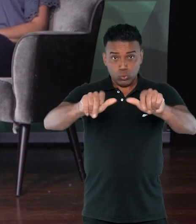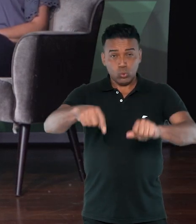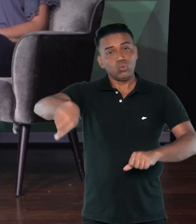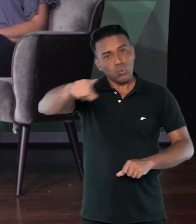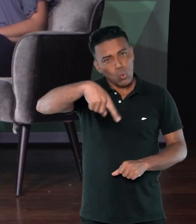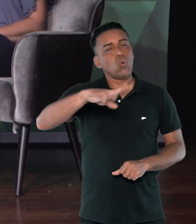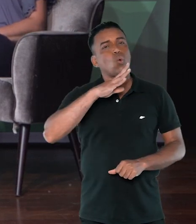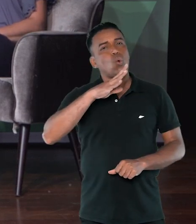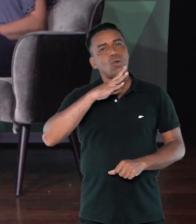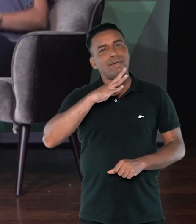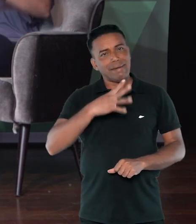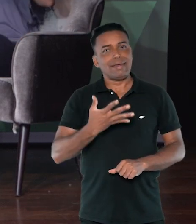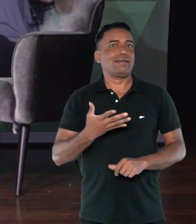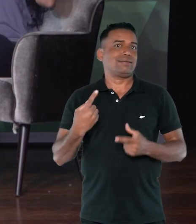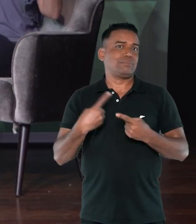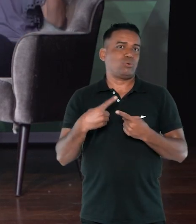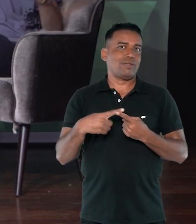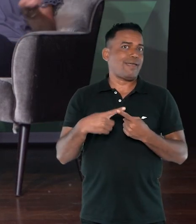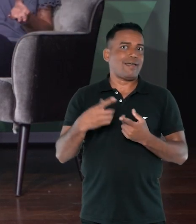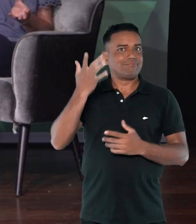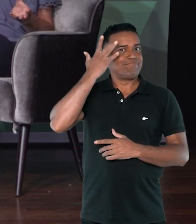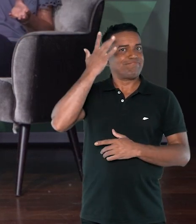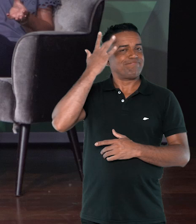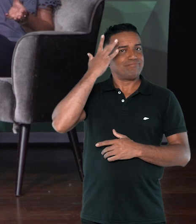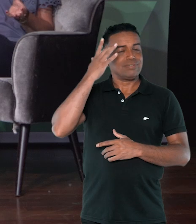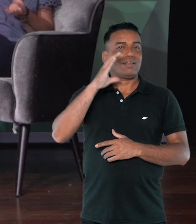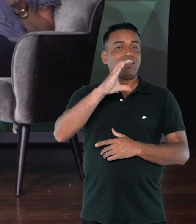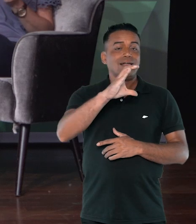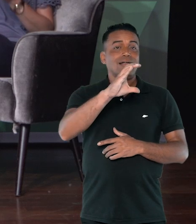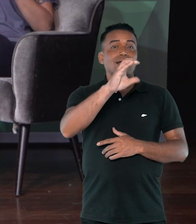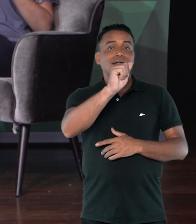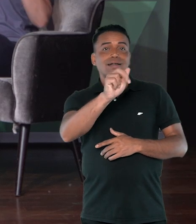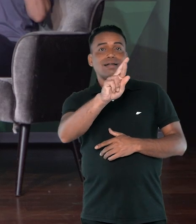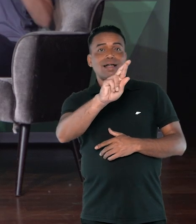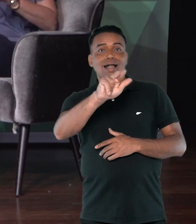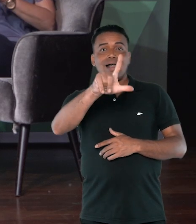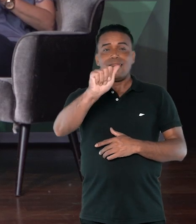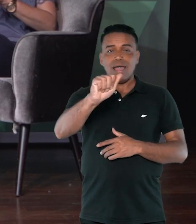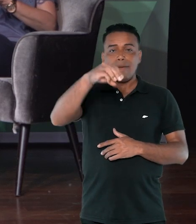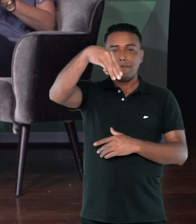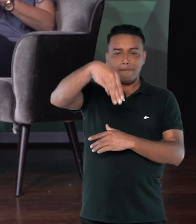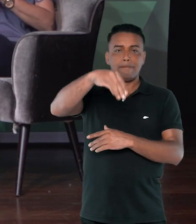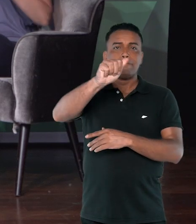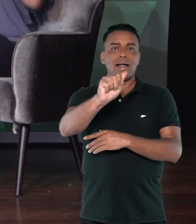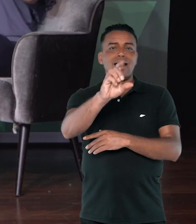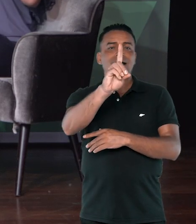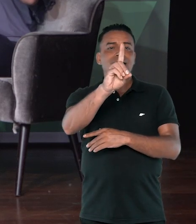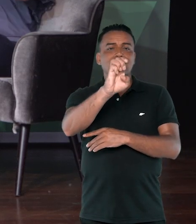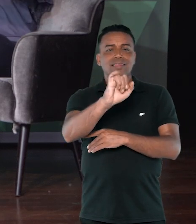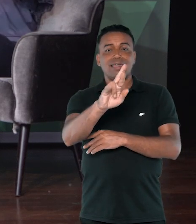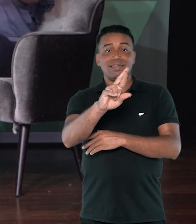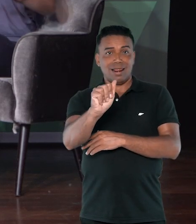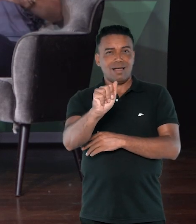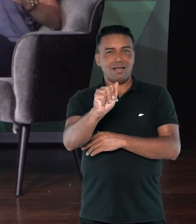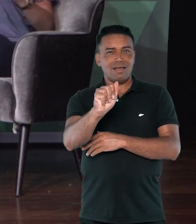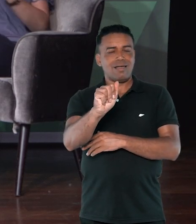publicitária, a Lápis Raro era a agência dos sonhos. E eu mandei o meu currículo para ela, vi um anúncio